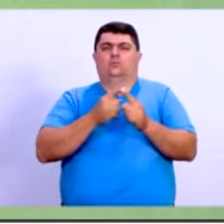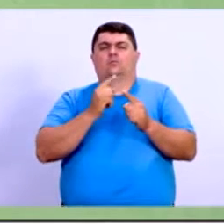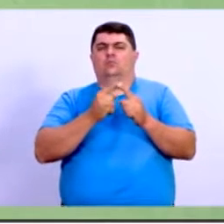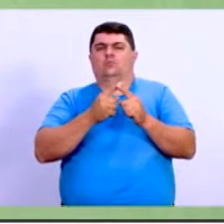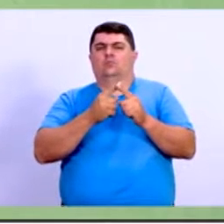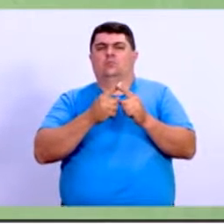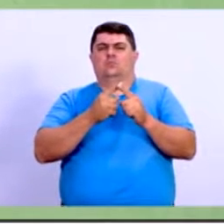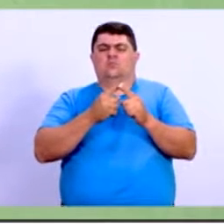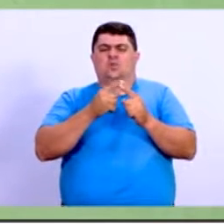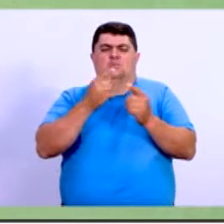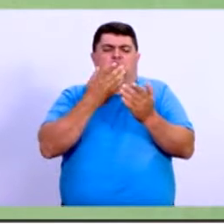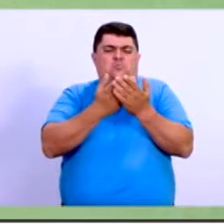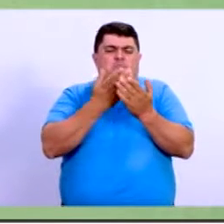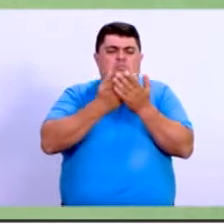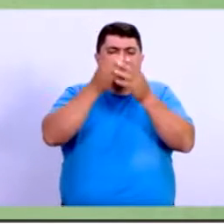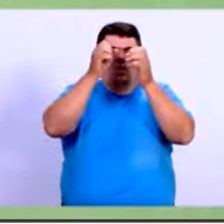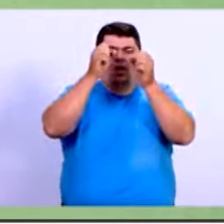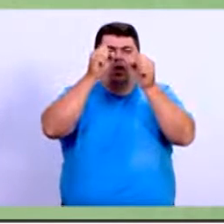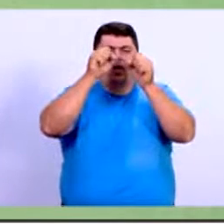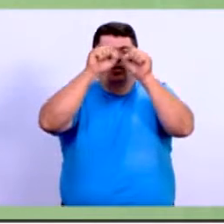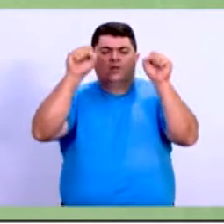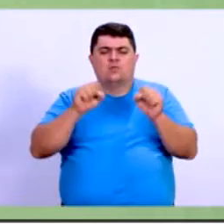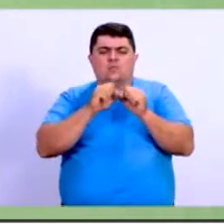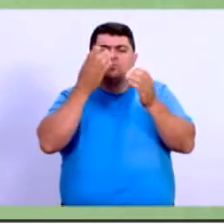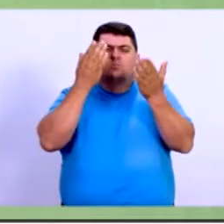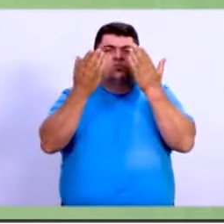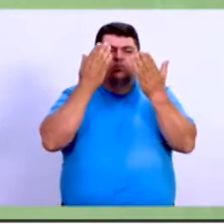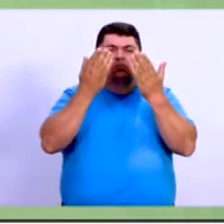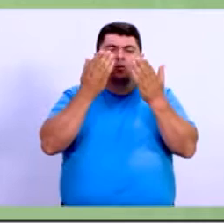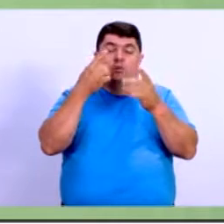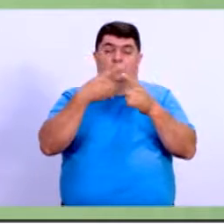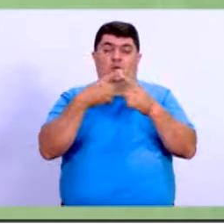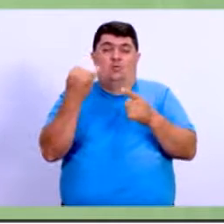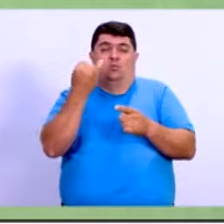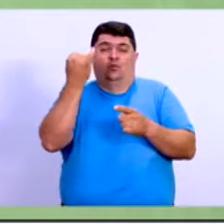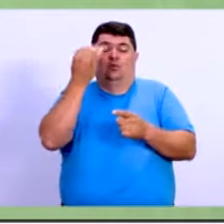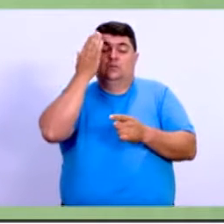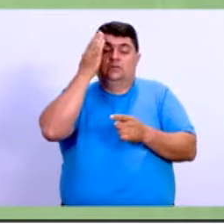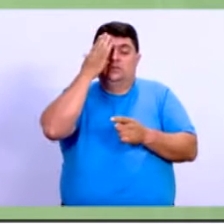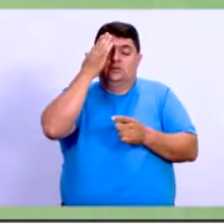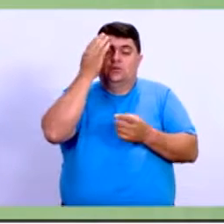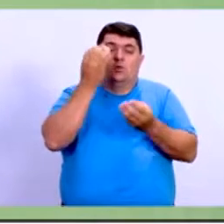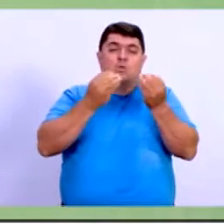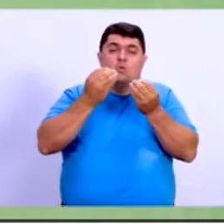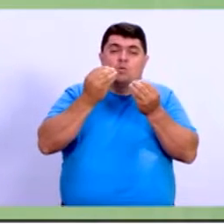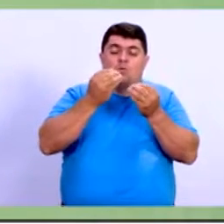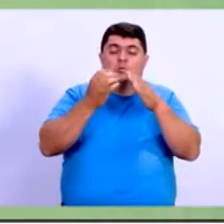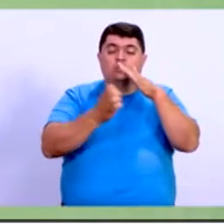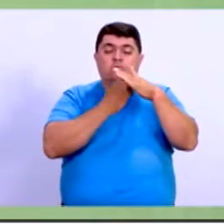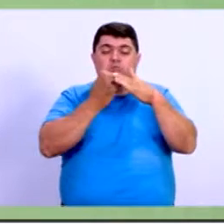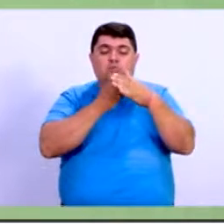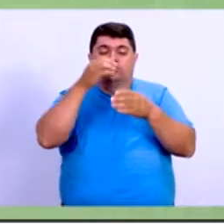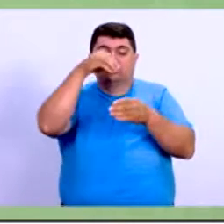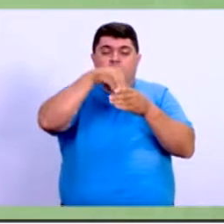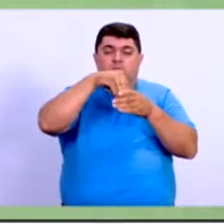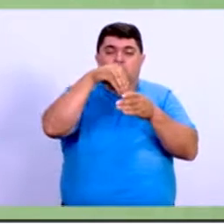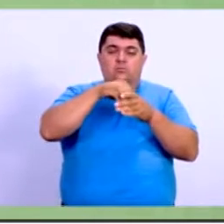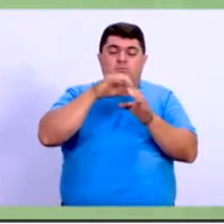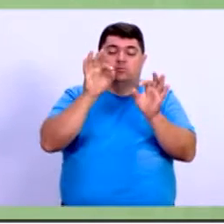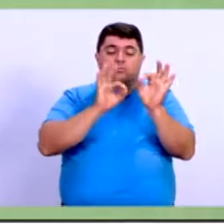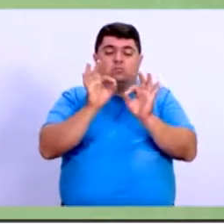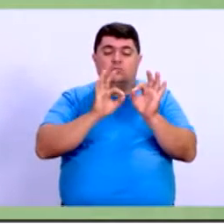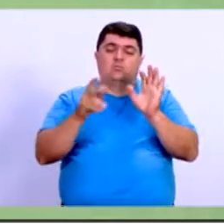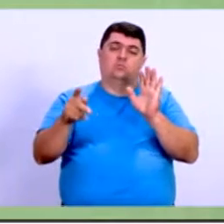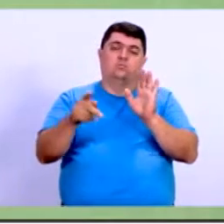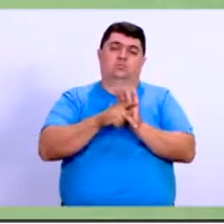análise de sistemas para compreender o funcionamento organizacional, ou seja, a gente vai compreender como funciona a organização